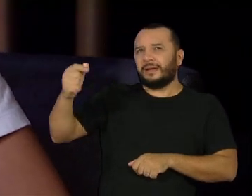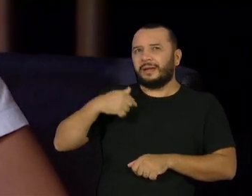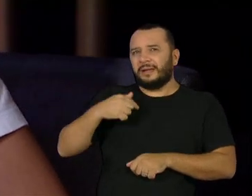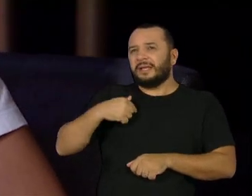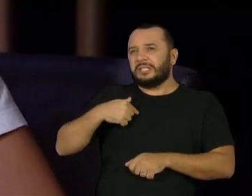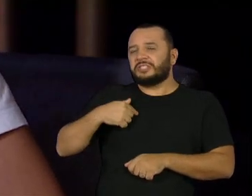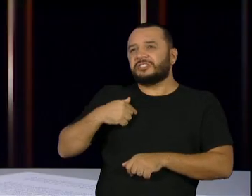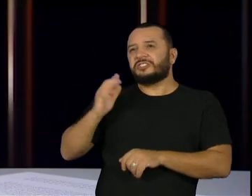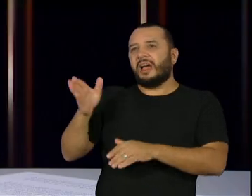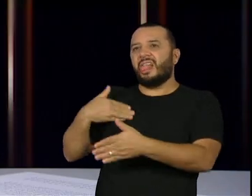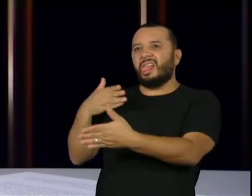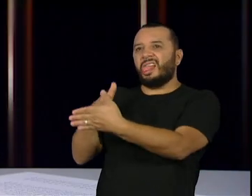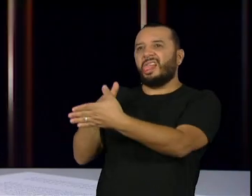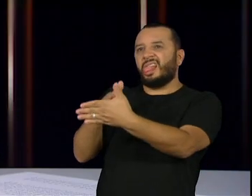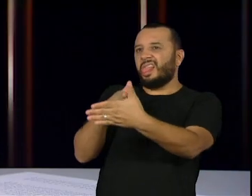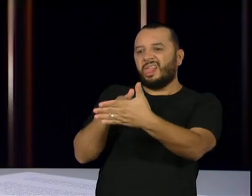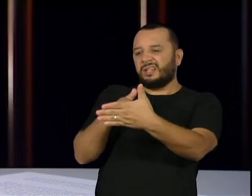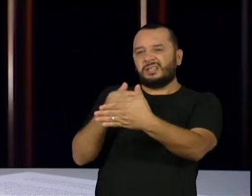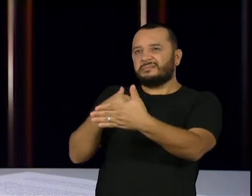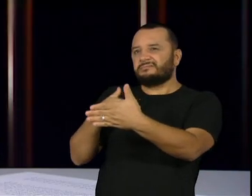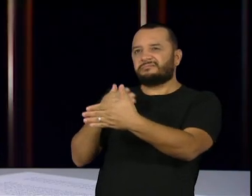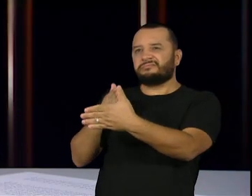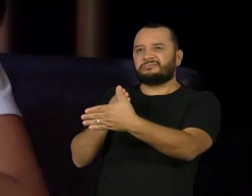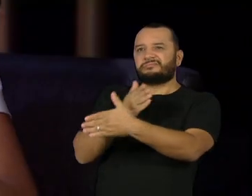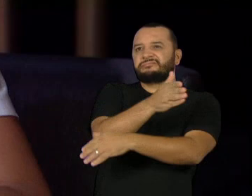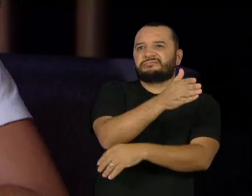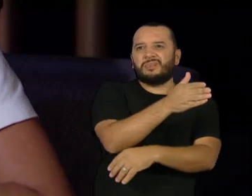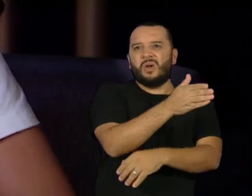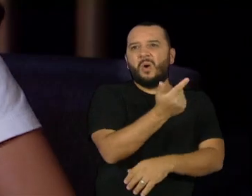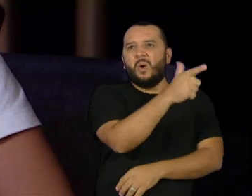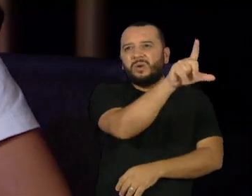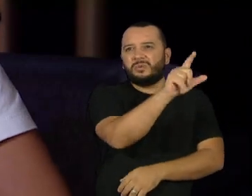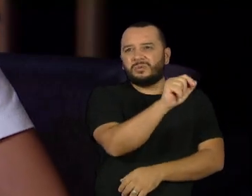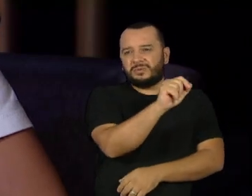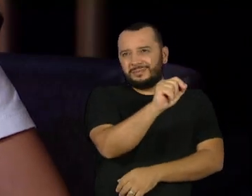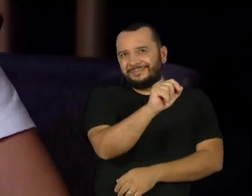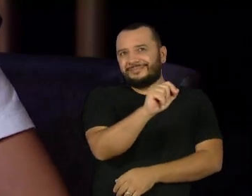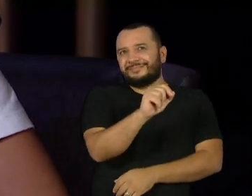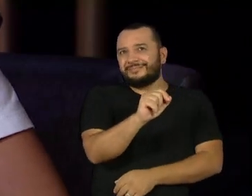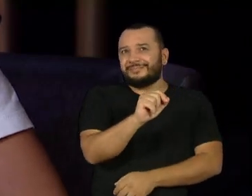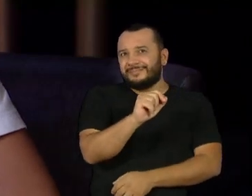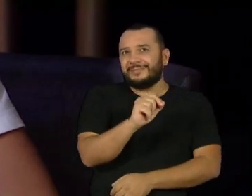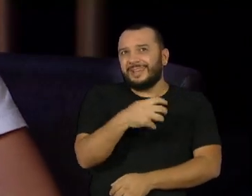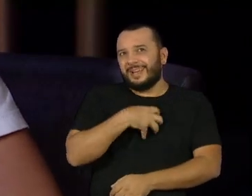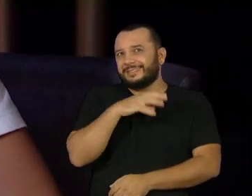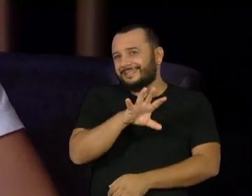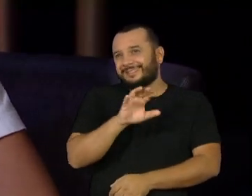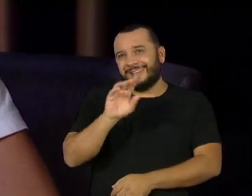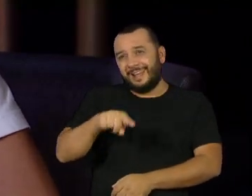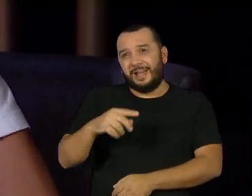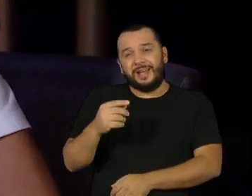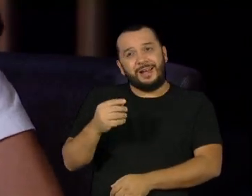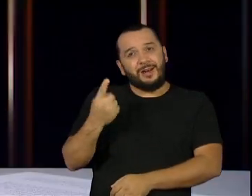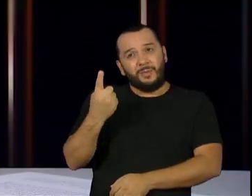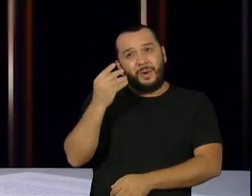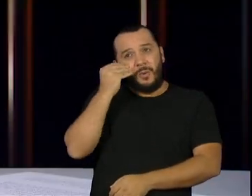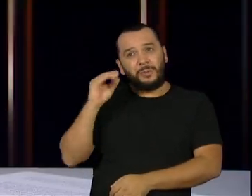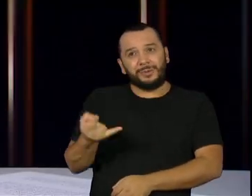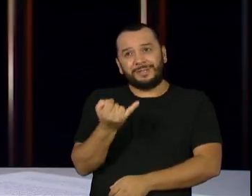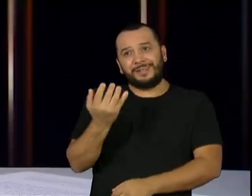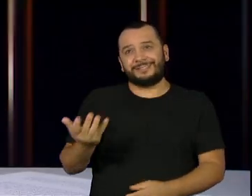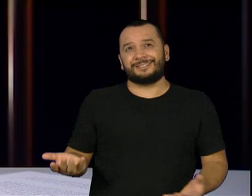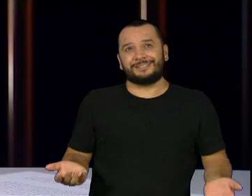restrições se a gente não quiser, ou seguir outras, ou inventar novos códigos. Ela acaba, é uma chance só. Eu acho,